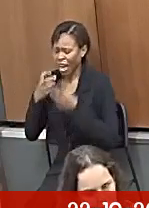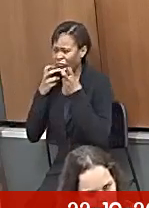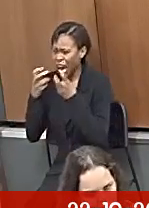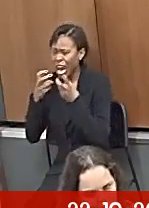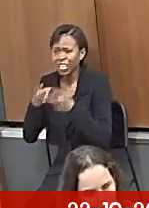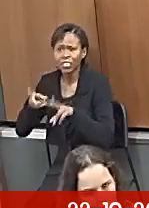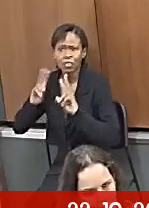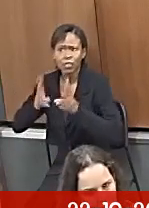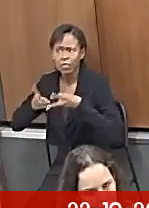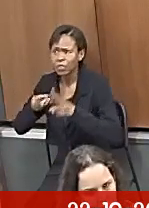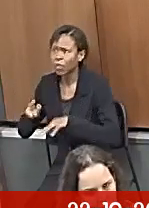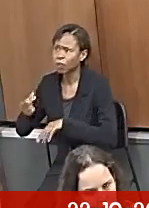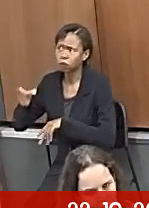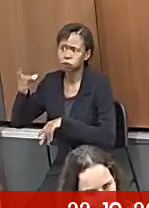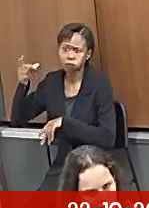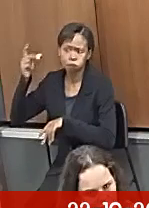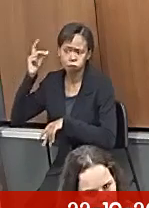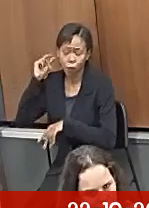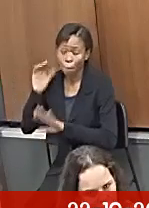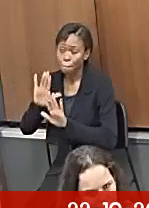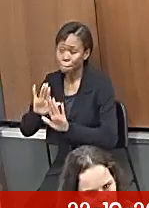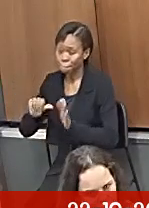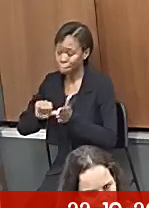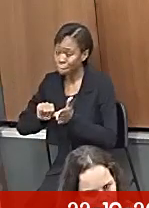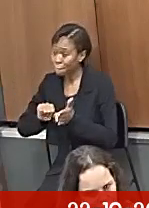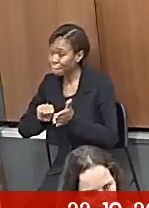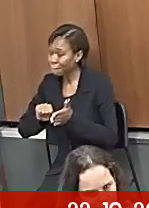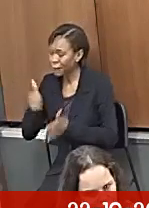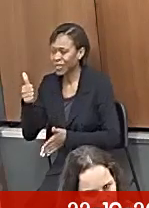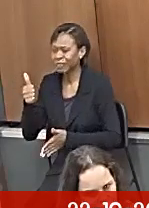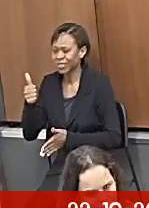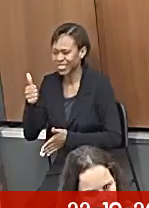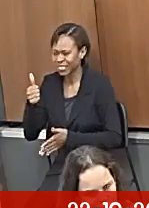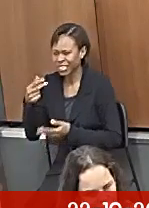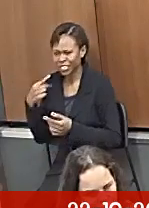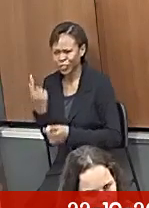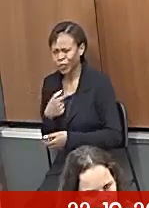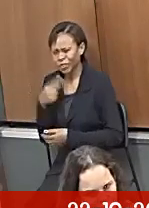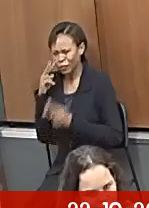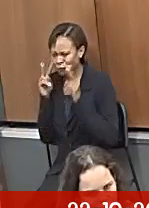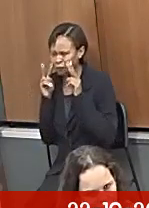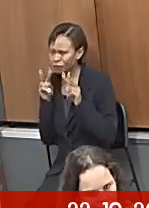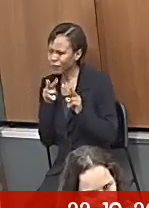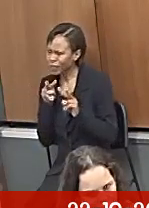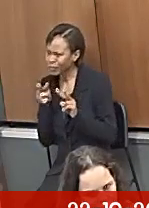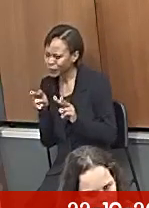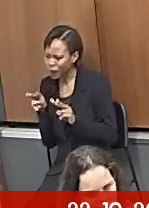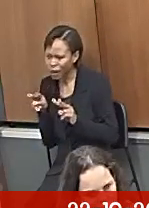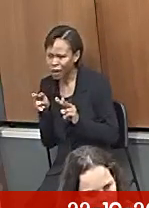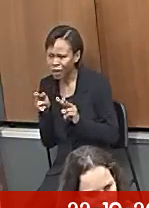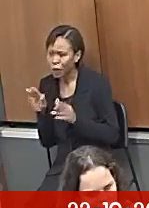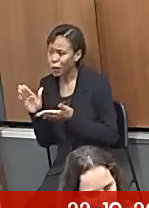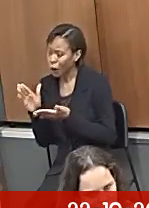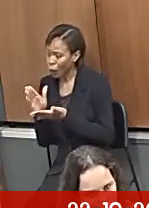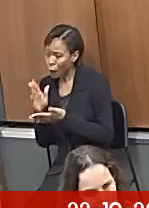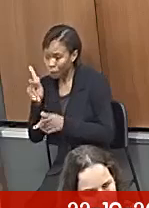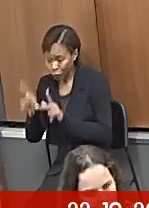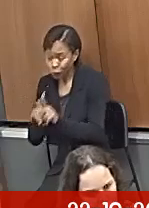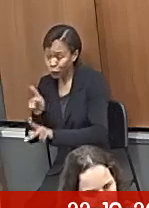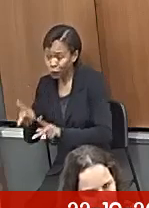muito tempo, mas é a primeira vez que a gente tem observado que tem pessoas ouvindo os nossos